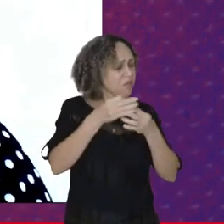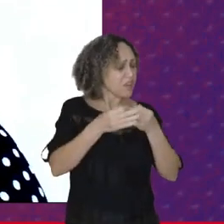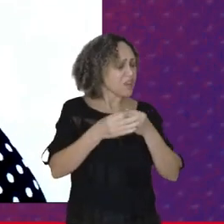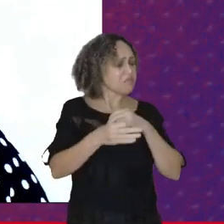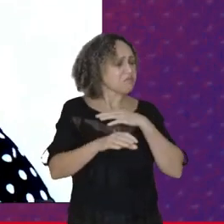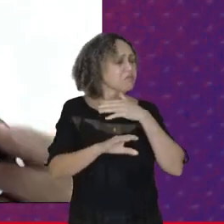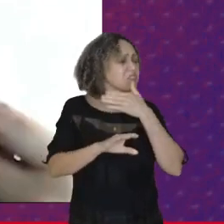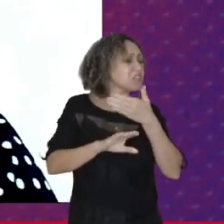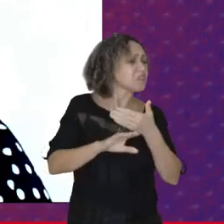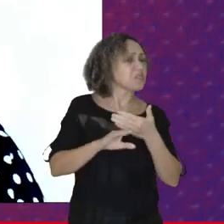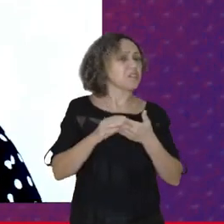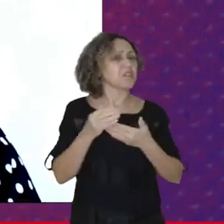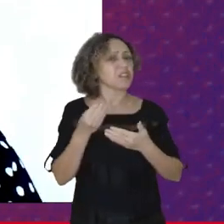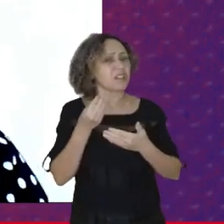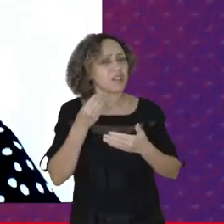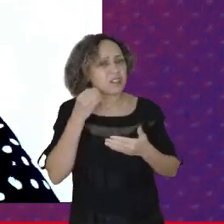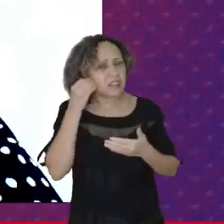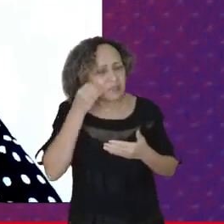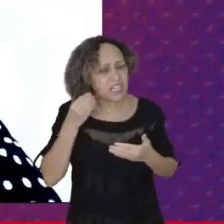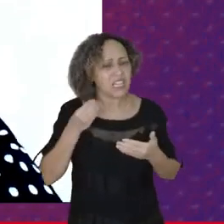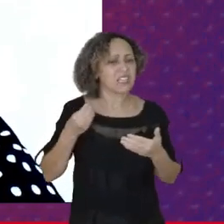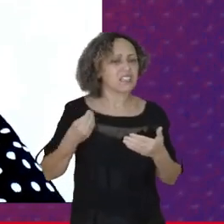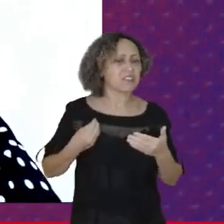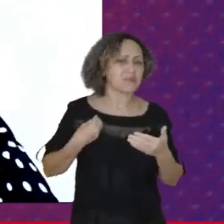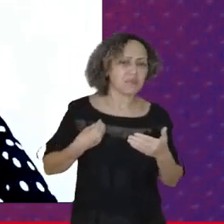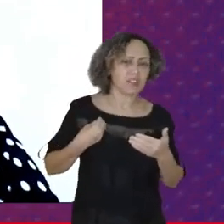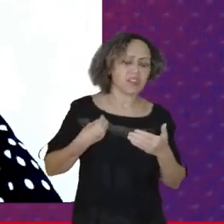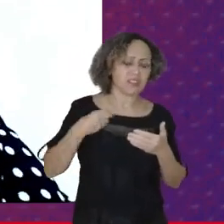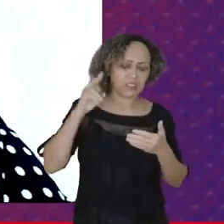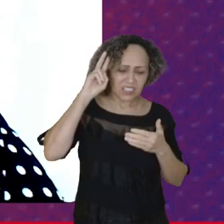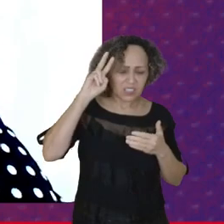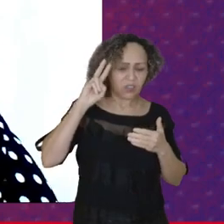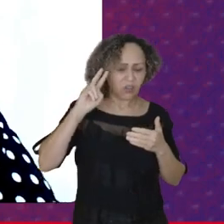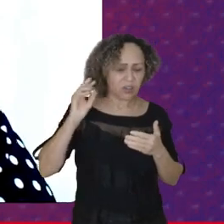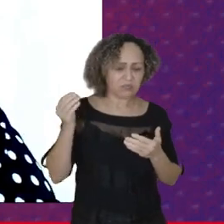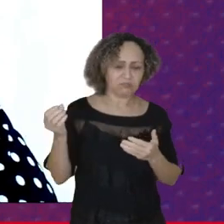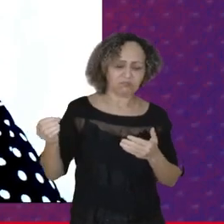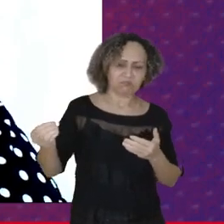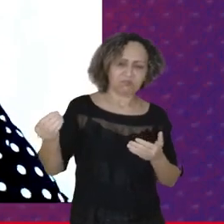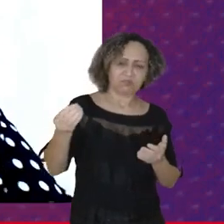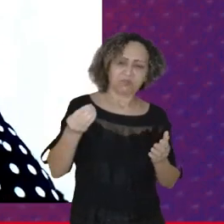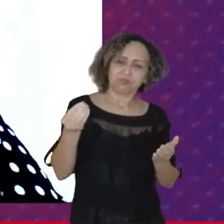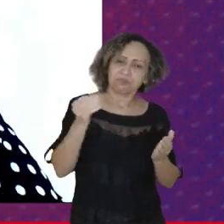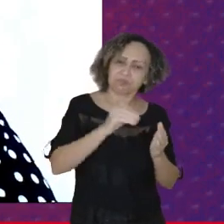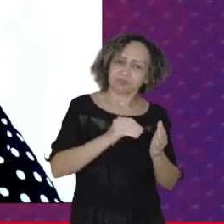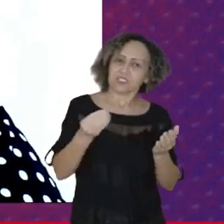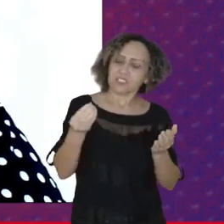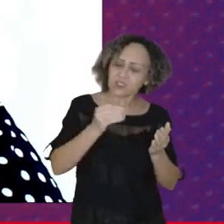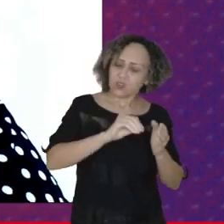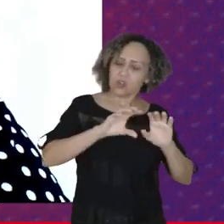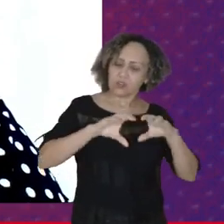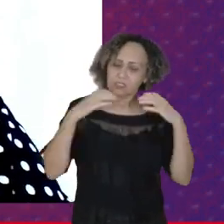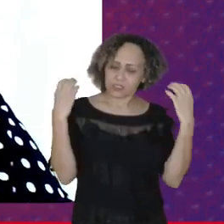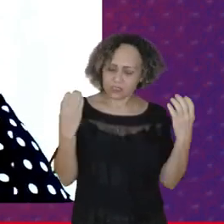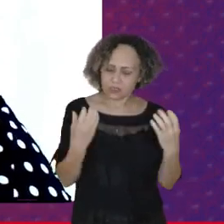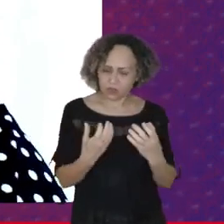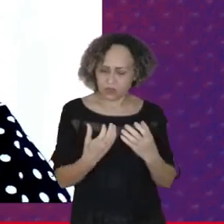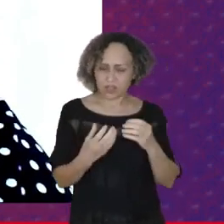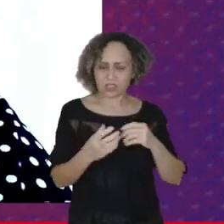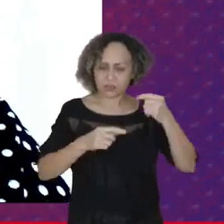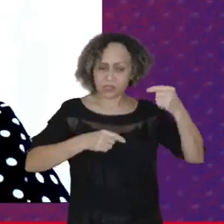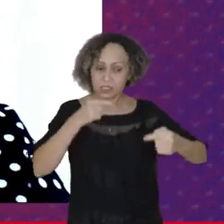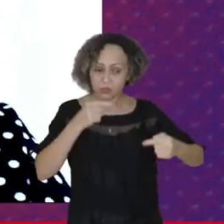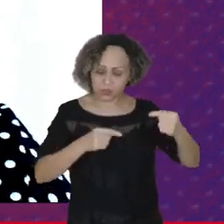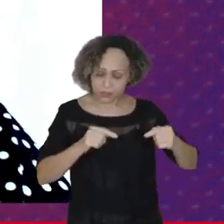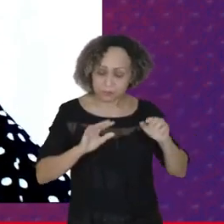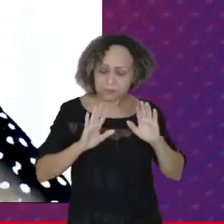sua trajetória, da sua história, indo para esses espaços e defendendo o que seriam